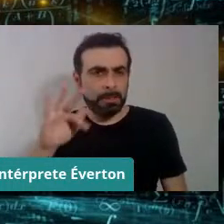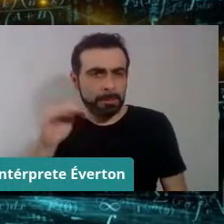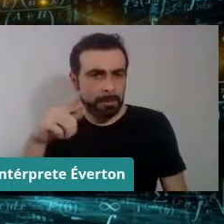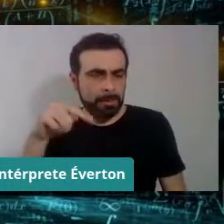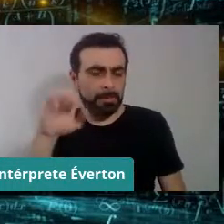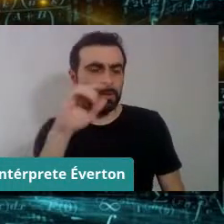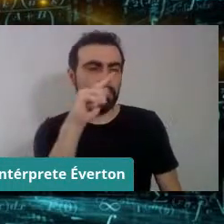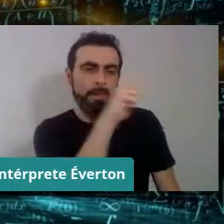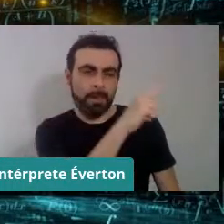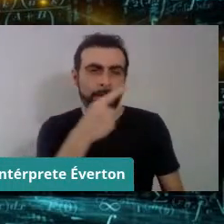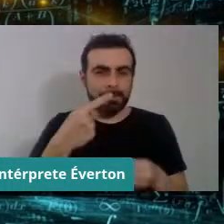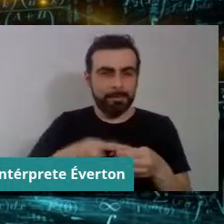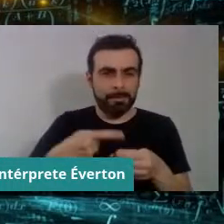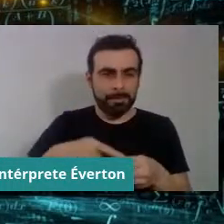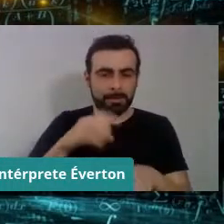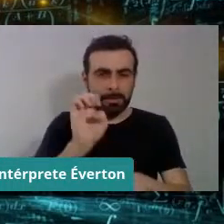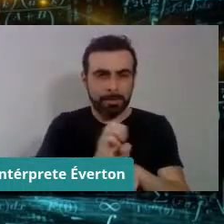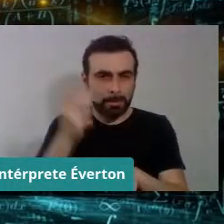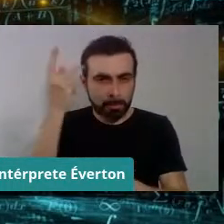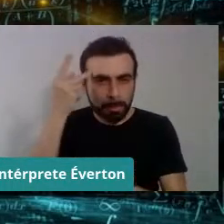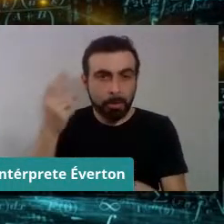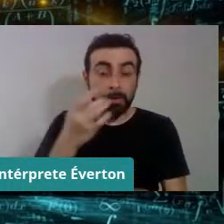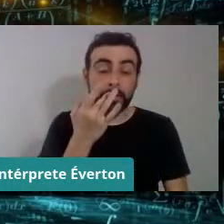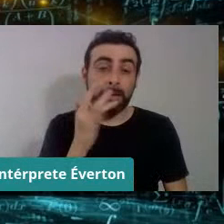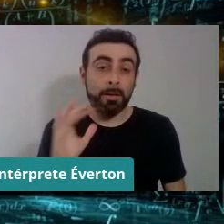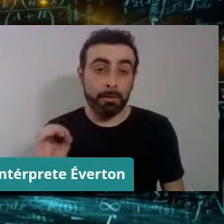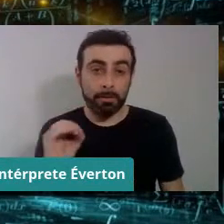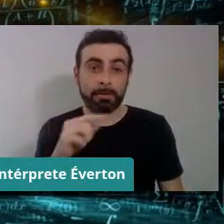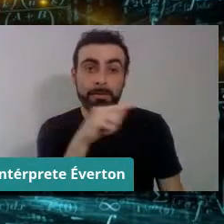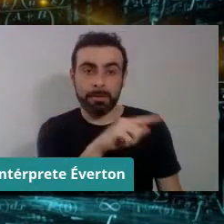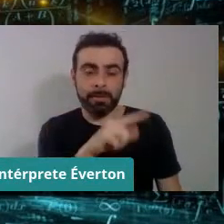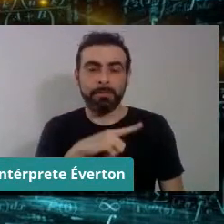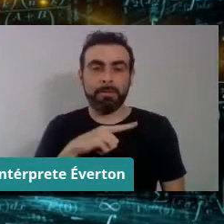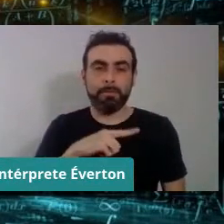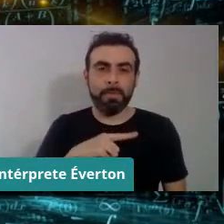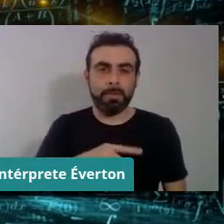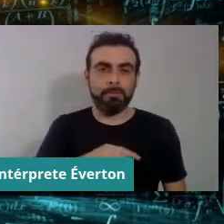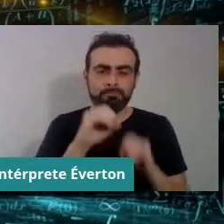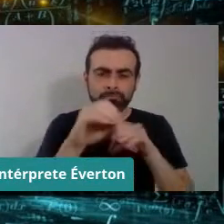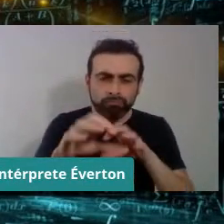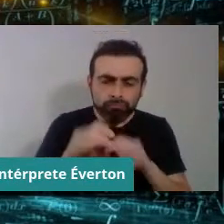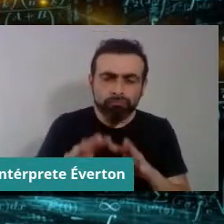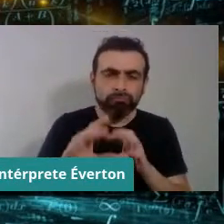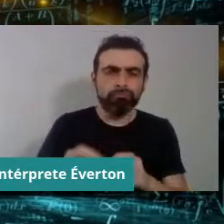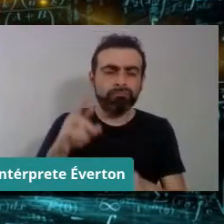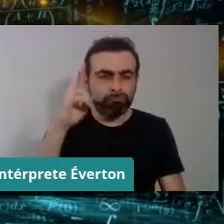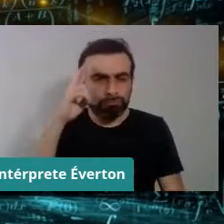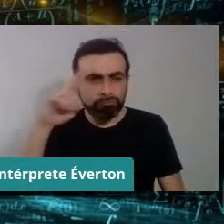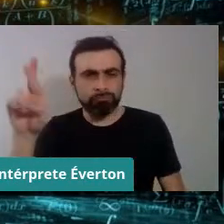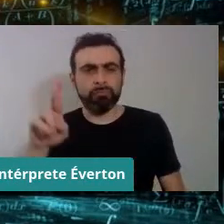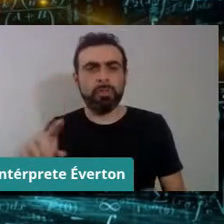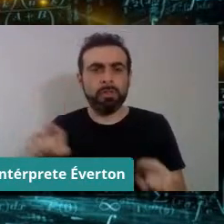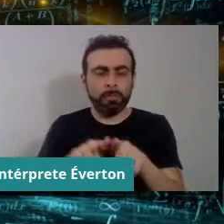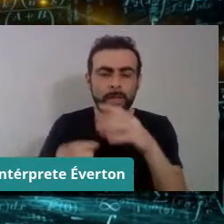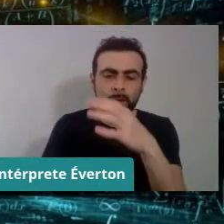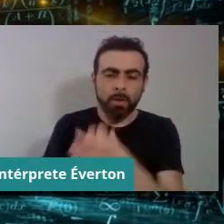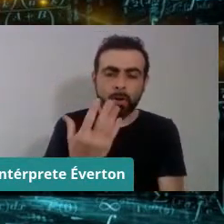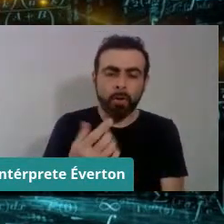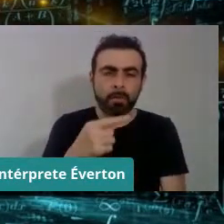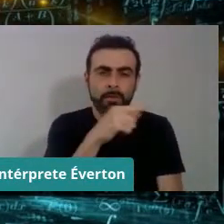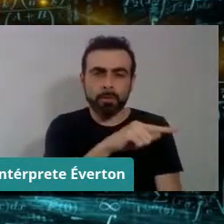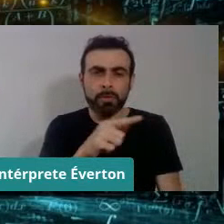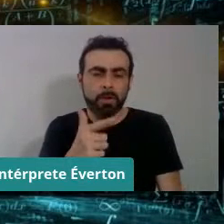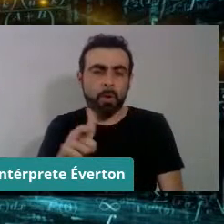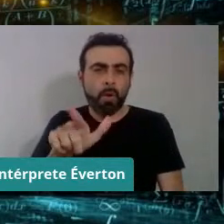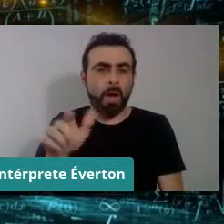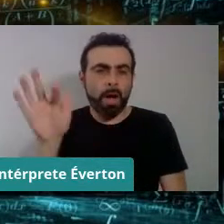pleno do Centro Estadual de Educação Tecnológica Paula Souza, diretor fundador da Faculdade